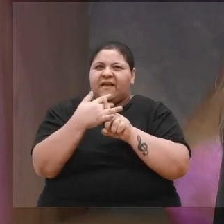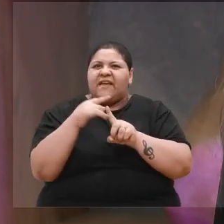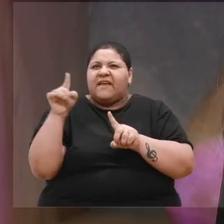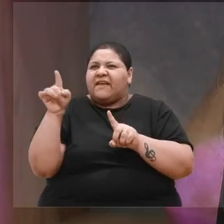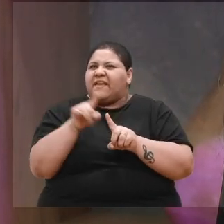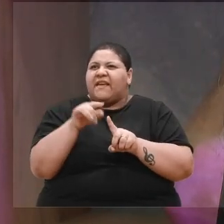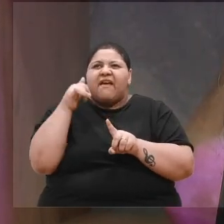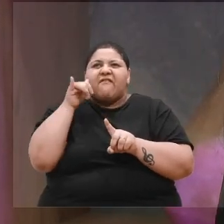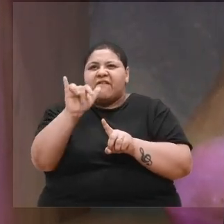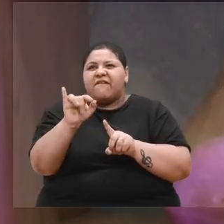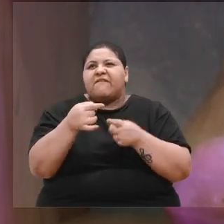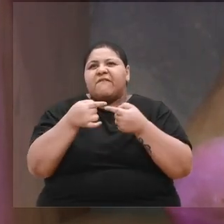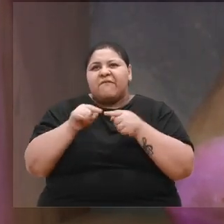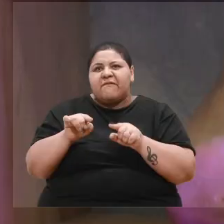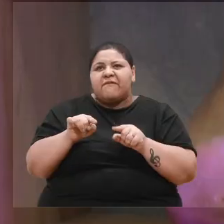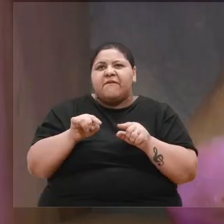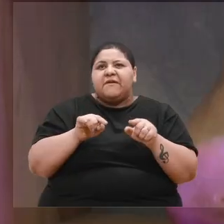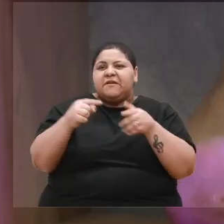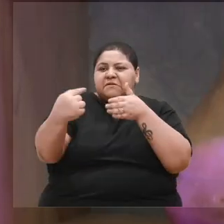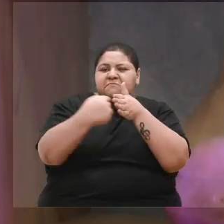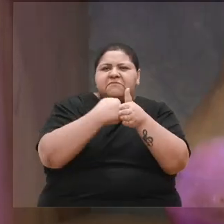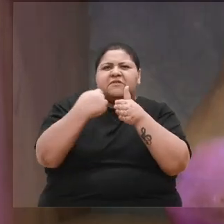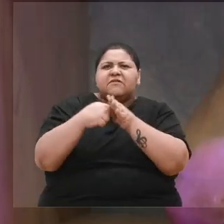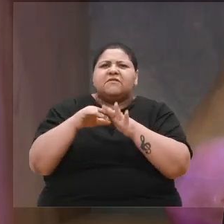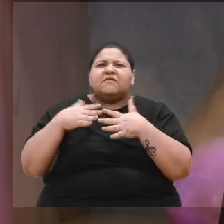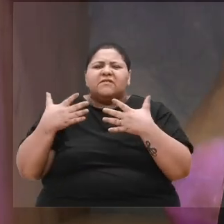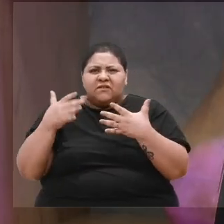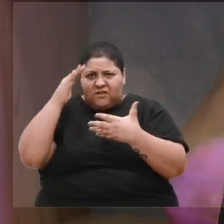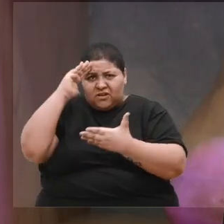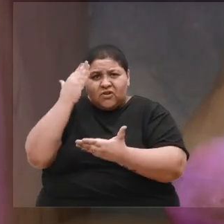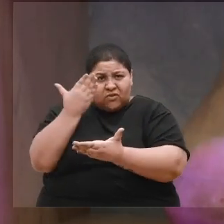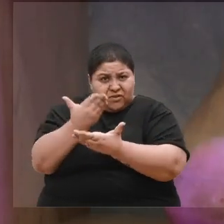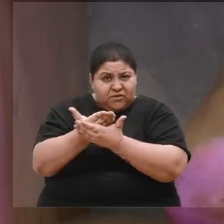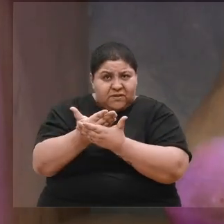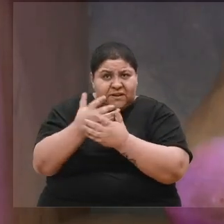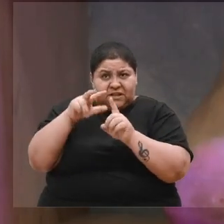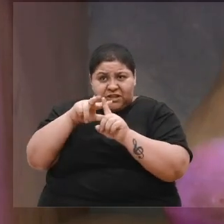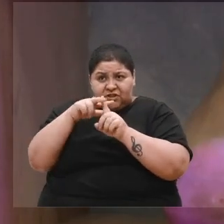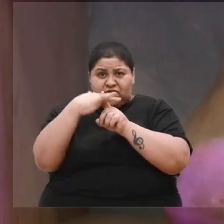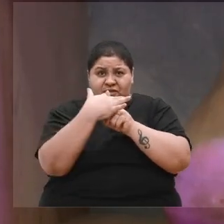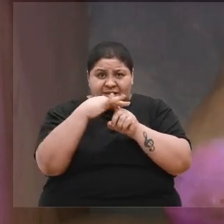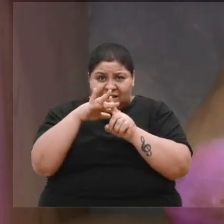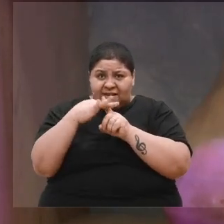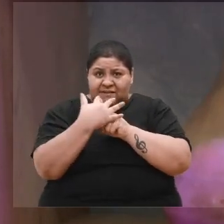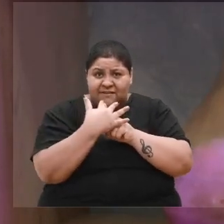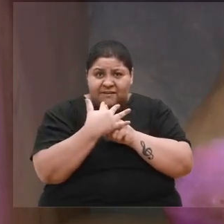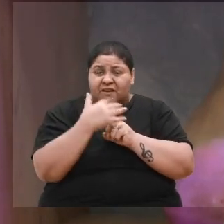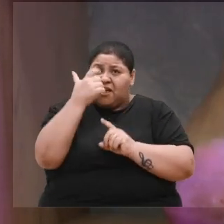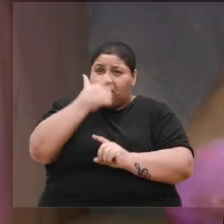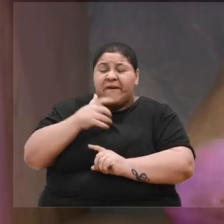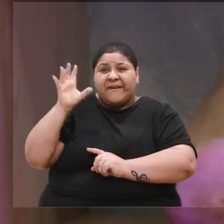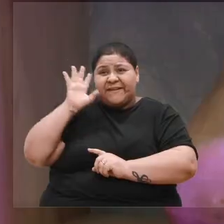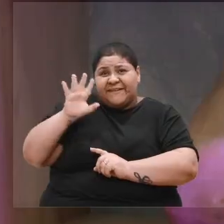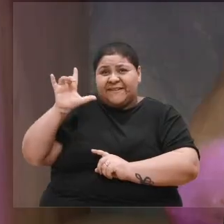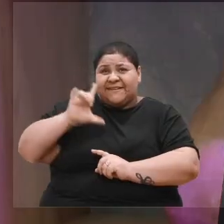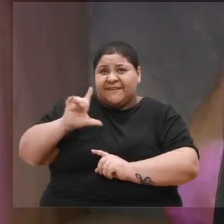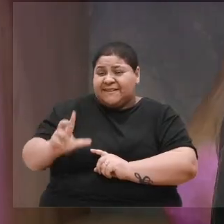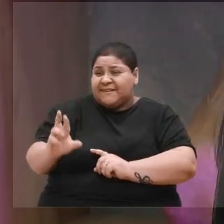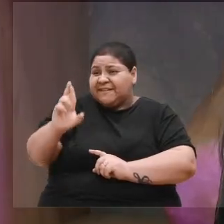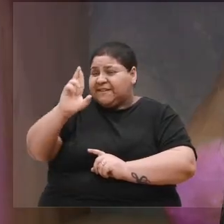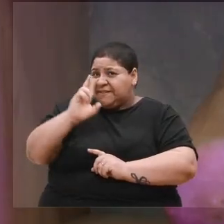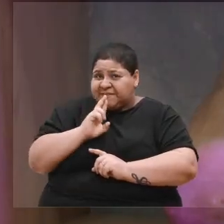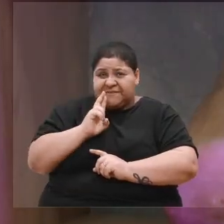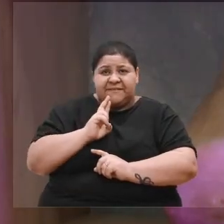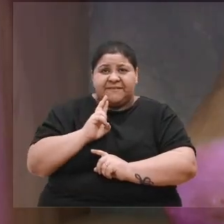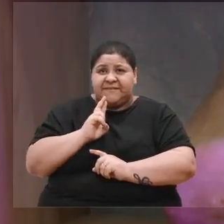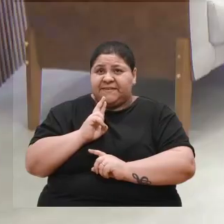ela falava muito sobre isso e era muito questionada também. Tá, mas tu acredita mesmo no socialismo? E eu acho muito legal porque tem uma resposta